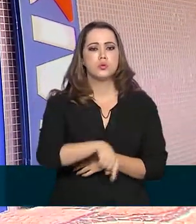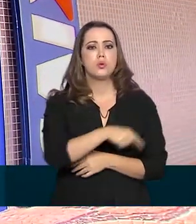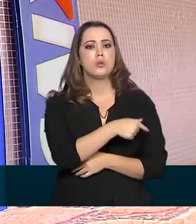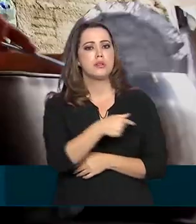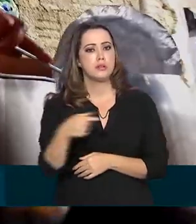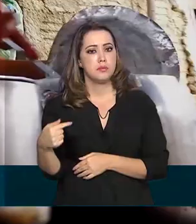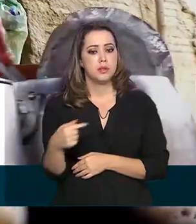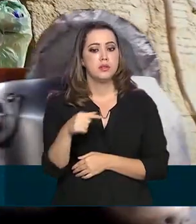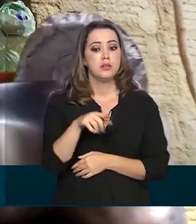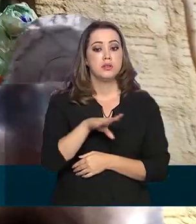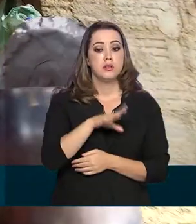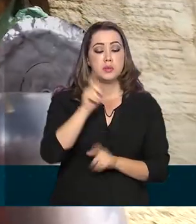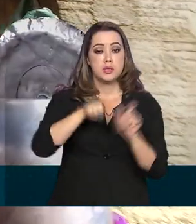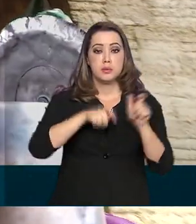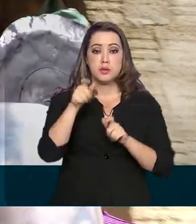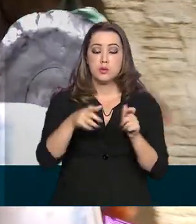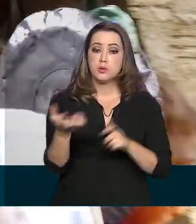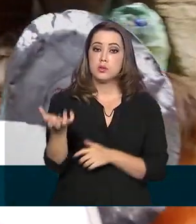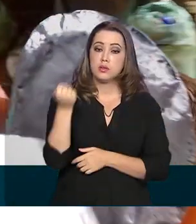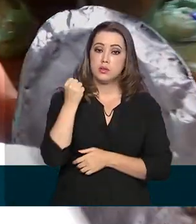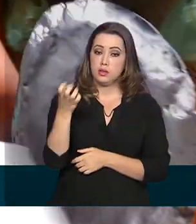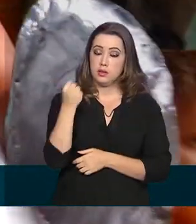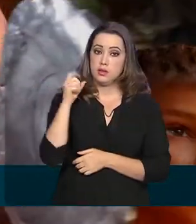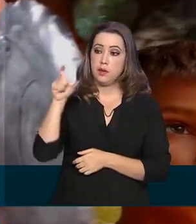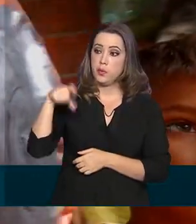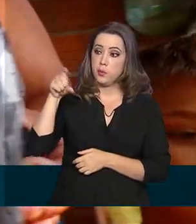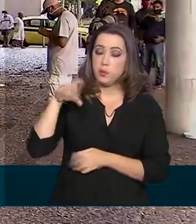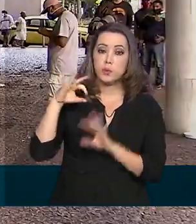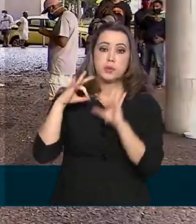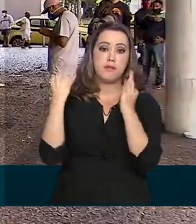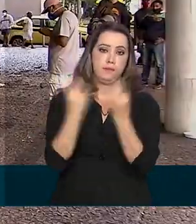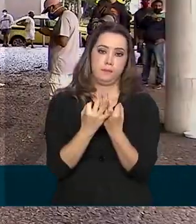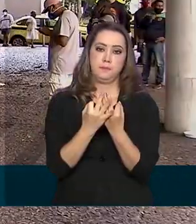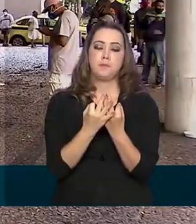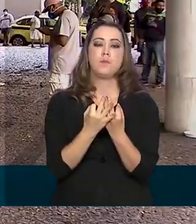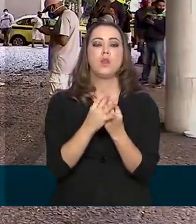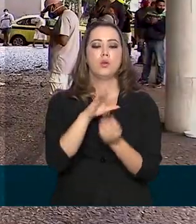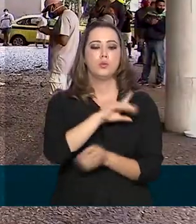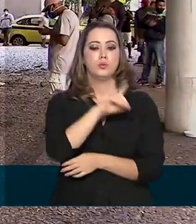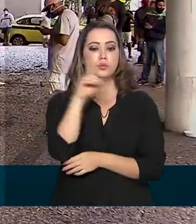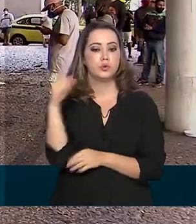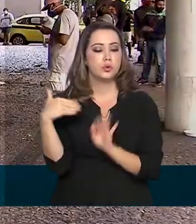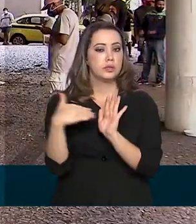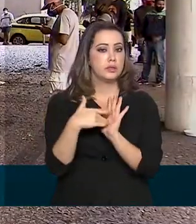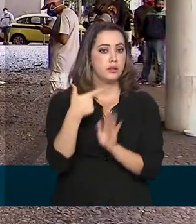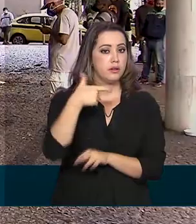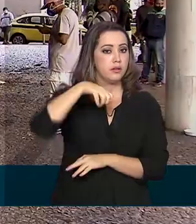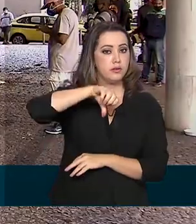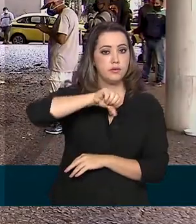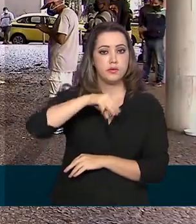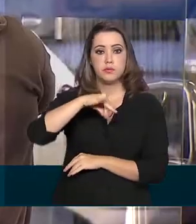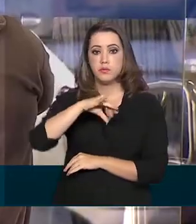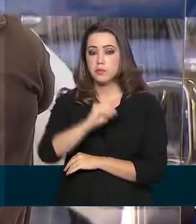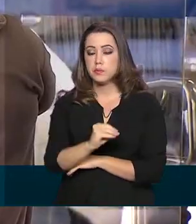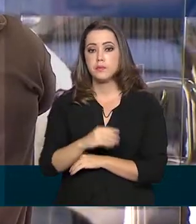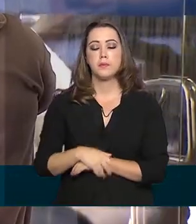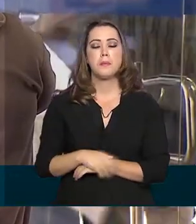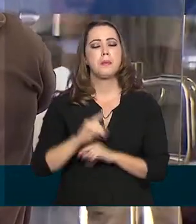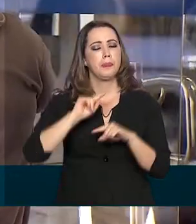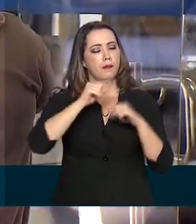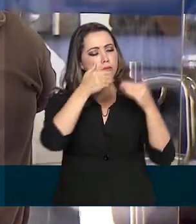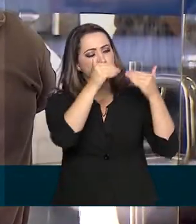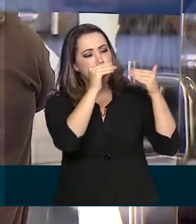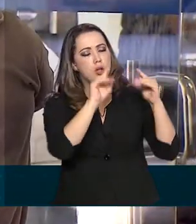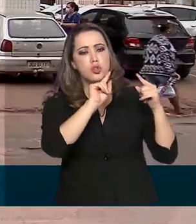da semana para os beneficiários do Bolsa Família. O cronograma vai até o dia 29 de maio, seguindo